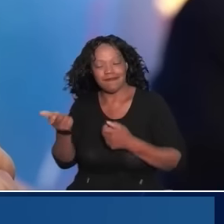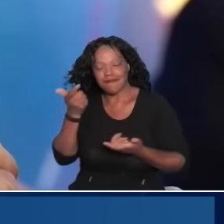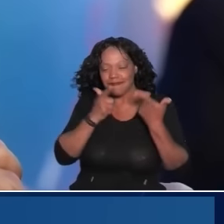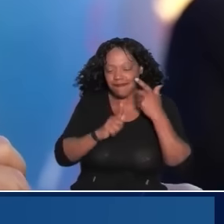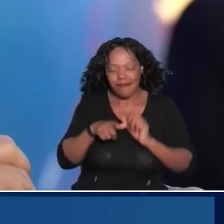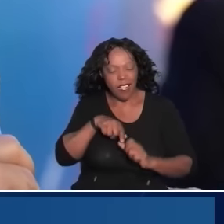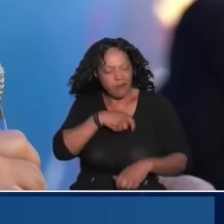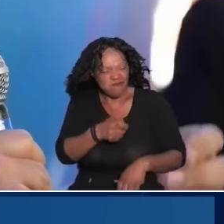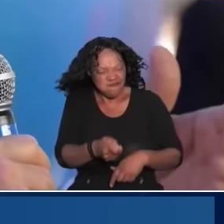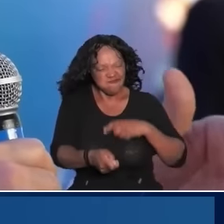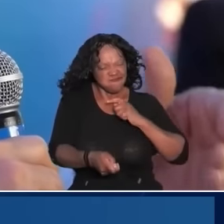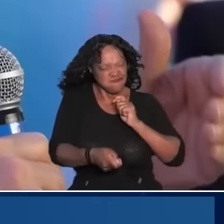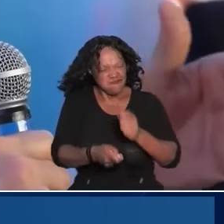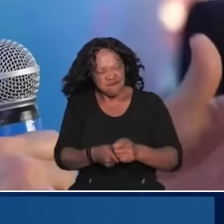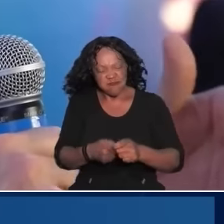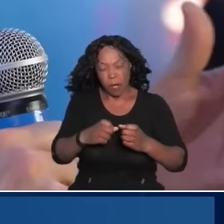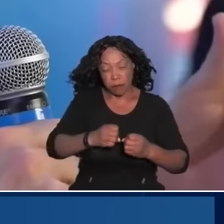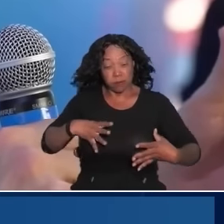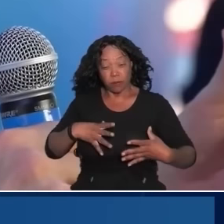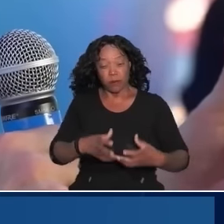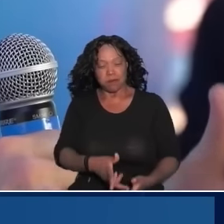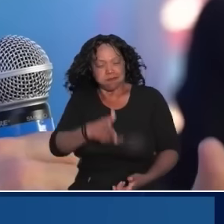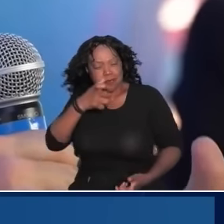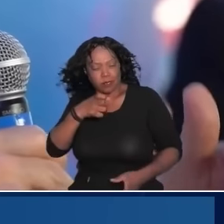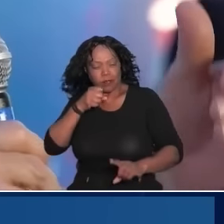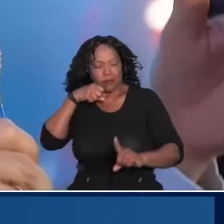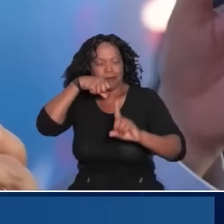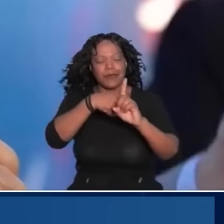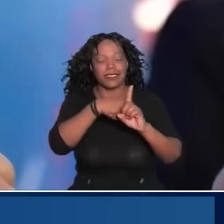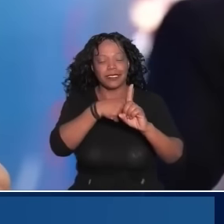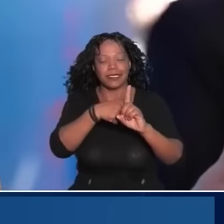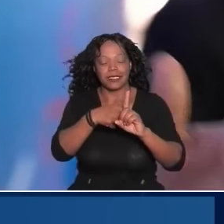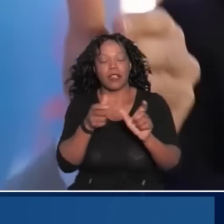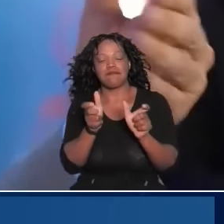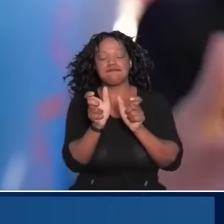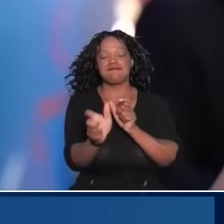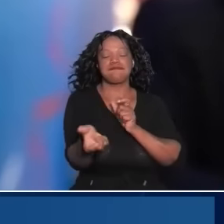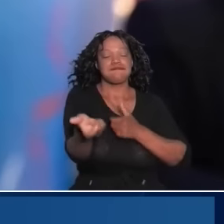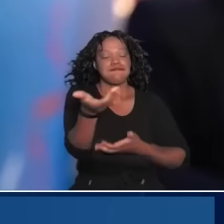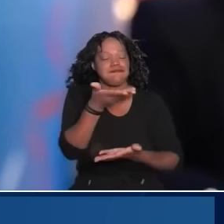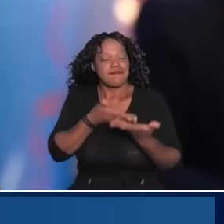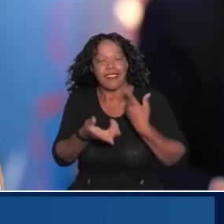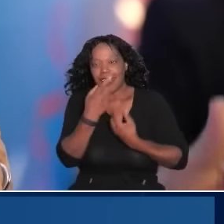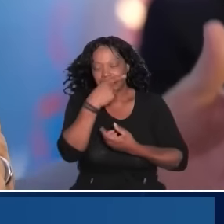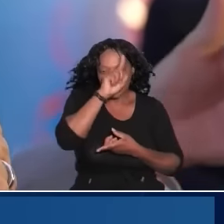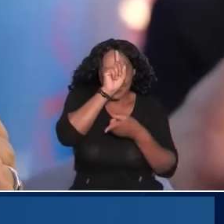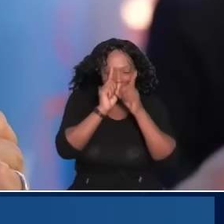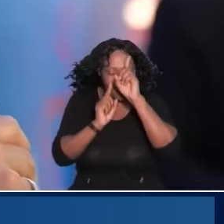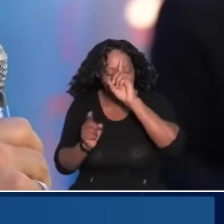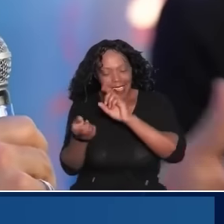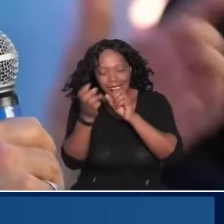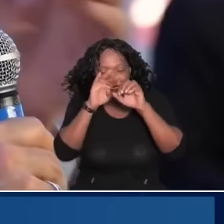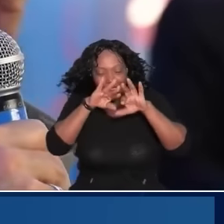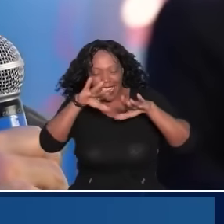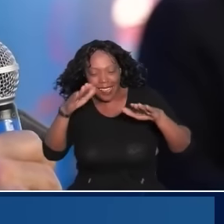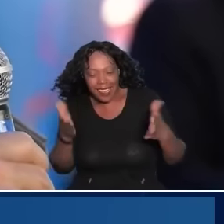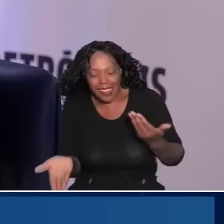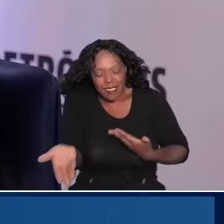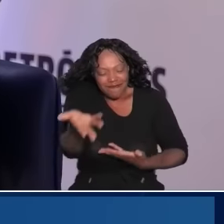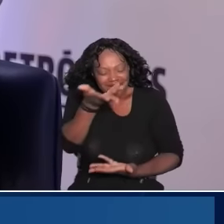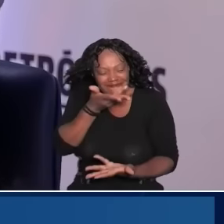estou mencionando, né? E ele pode e deve ser feito um esforço, né, para aperfeiçoar aquele